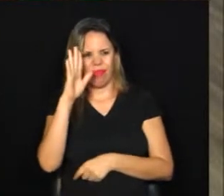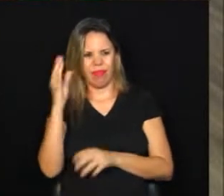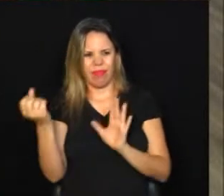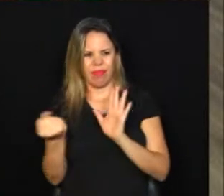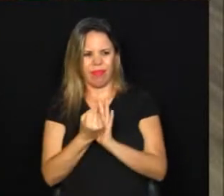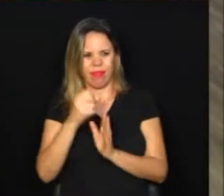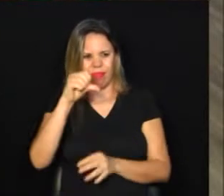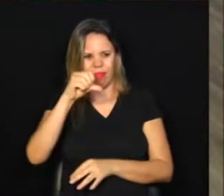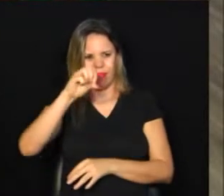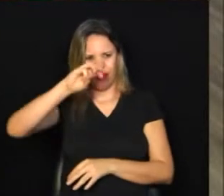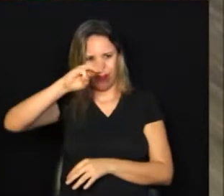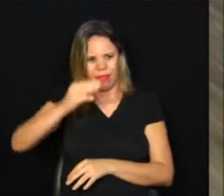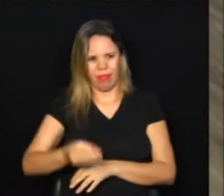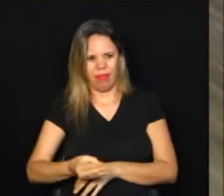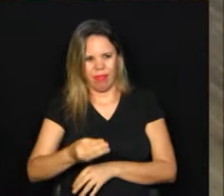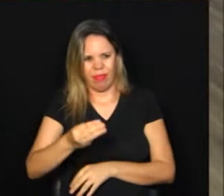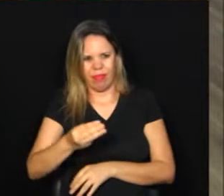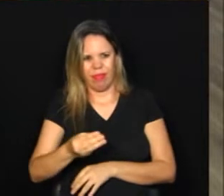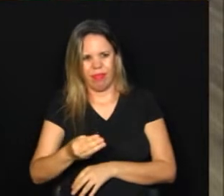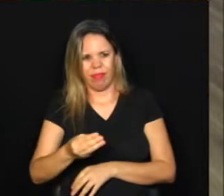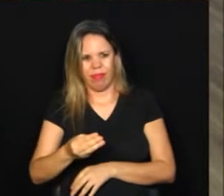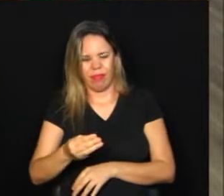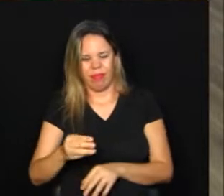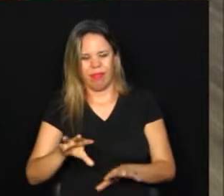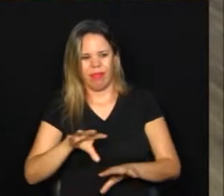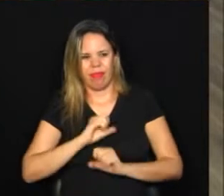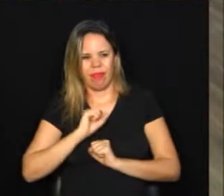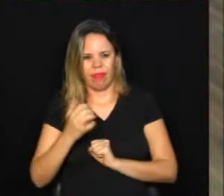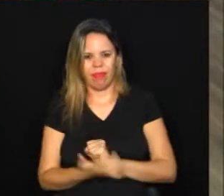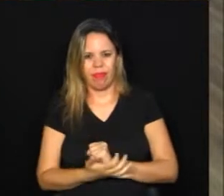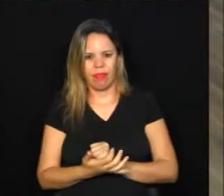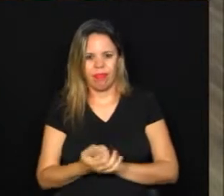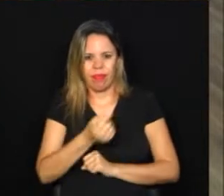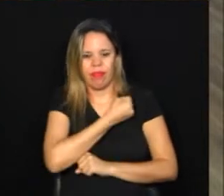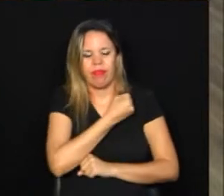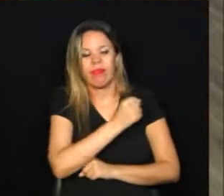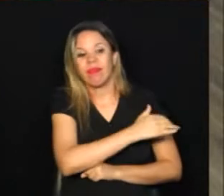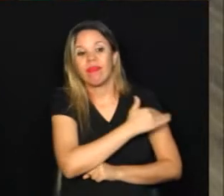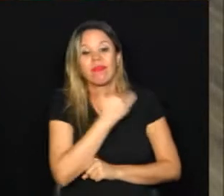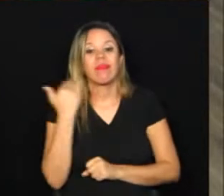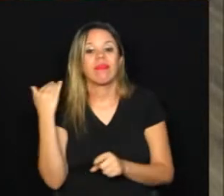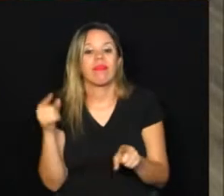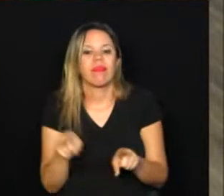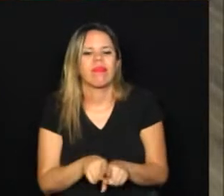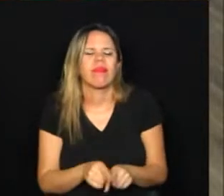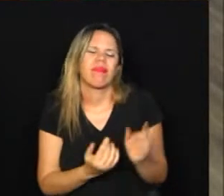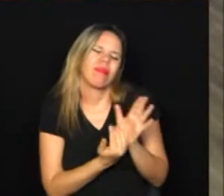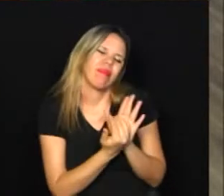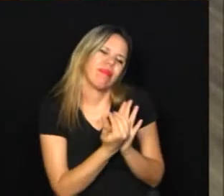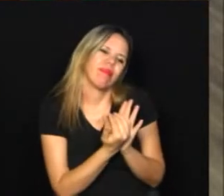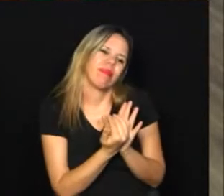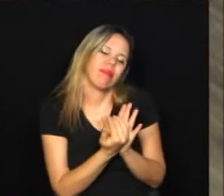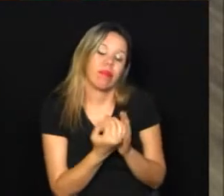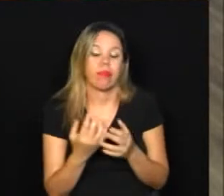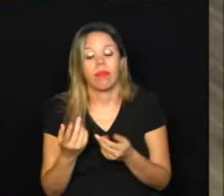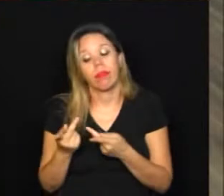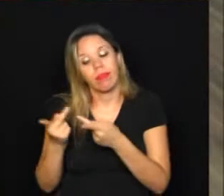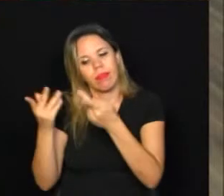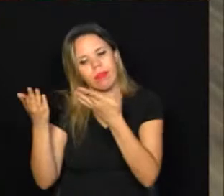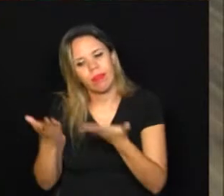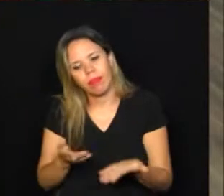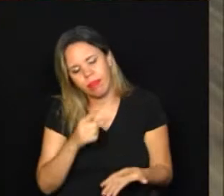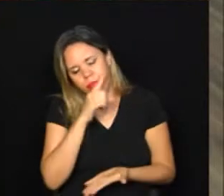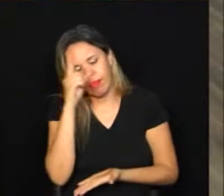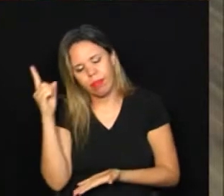de 9 milhões de pessoas que testaram positivo. Número de óbitos também está crescendo. Seja bem-vinda, bom dia.